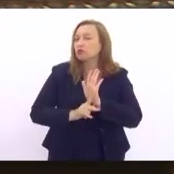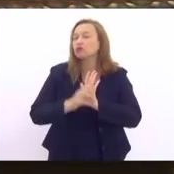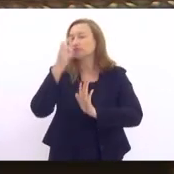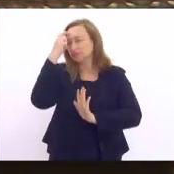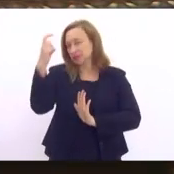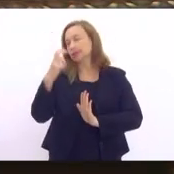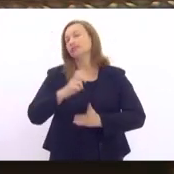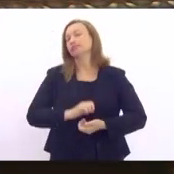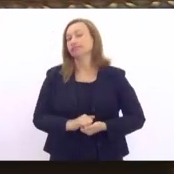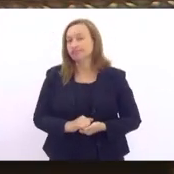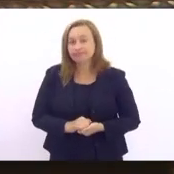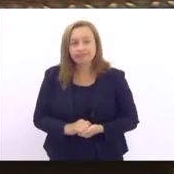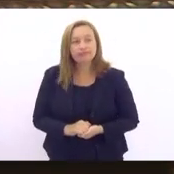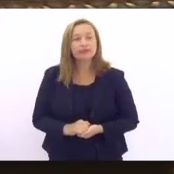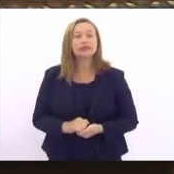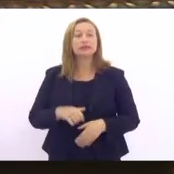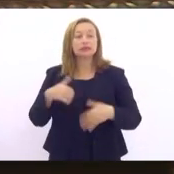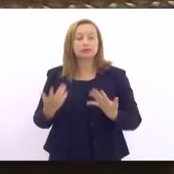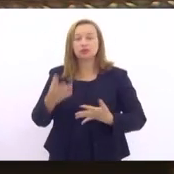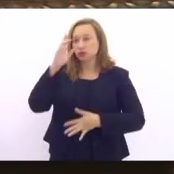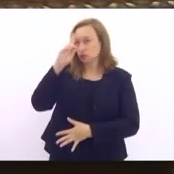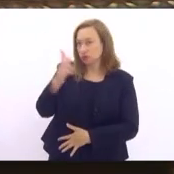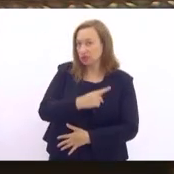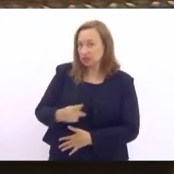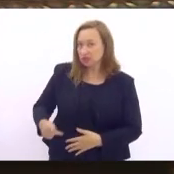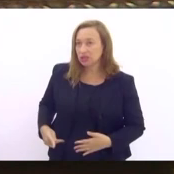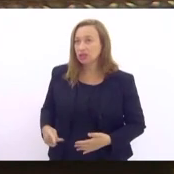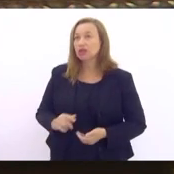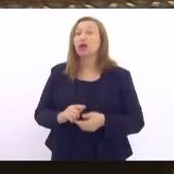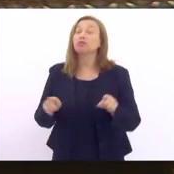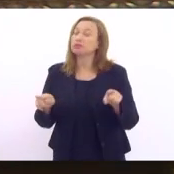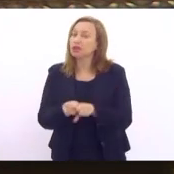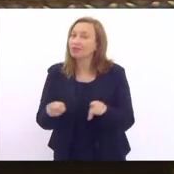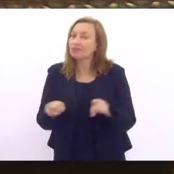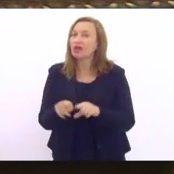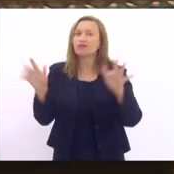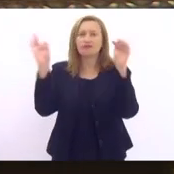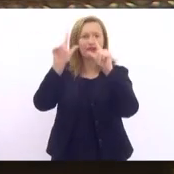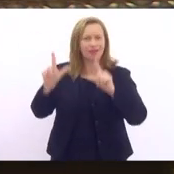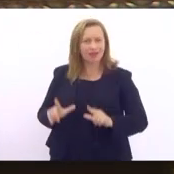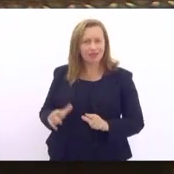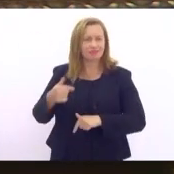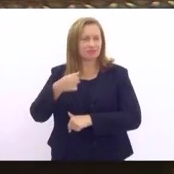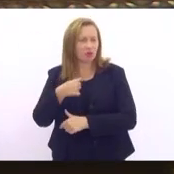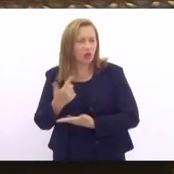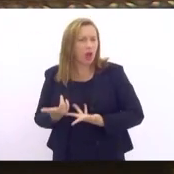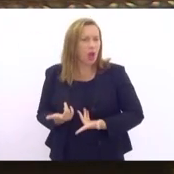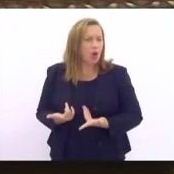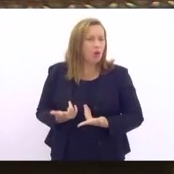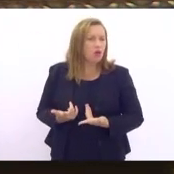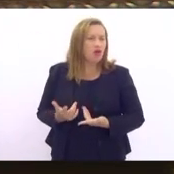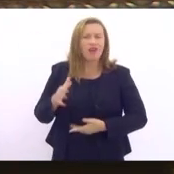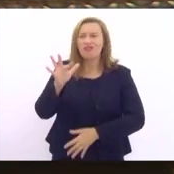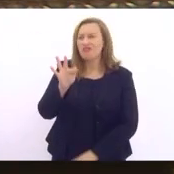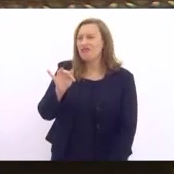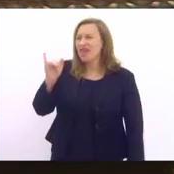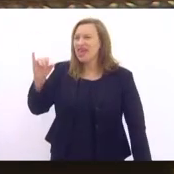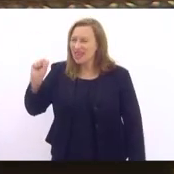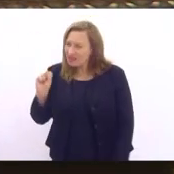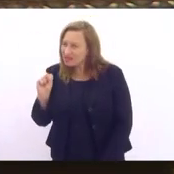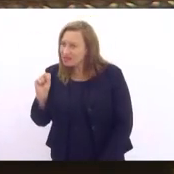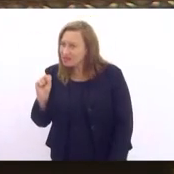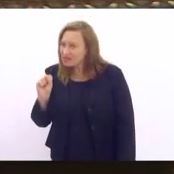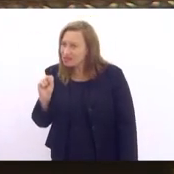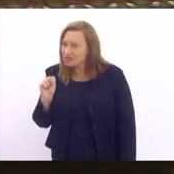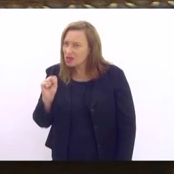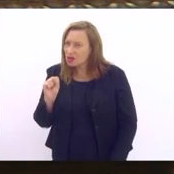senhor presidente, eu também fico feliz que o FEIS, o Fundo de Habitação de